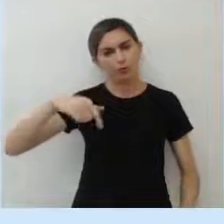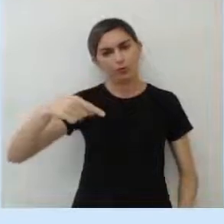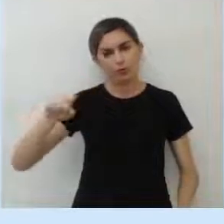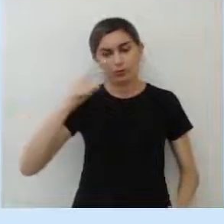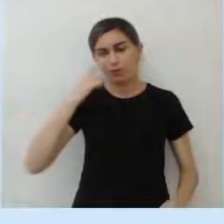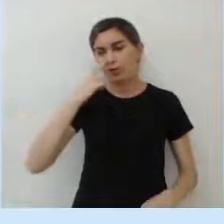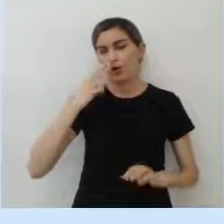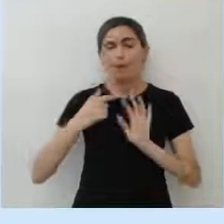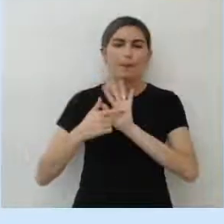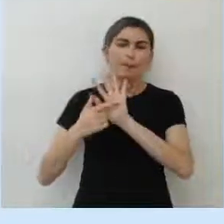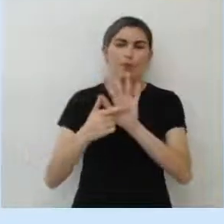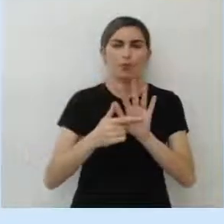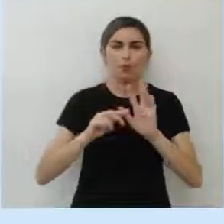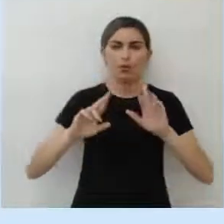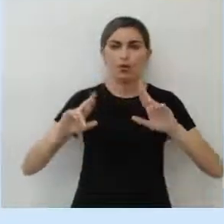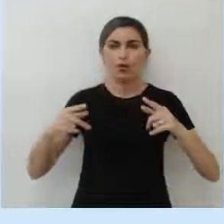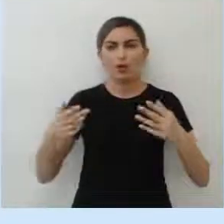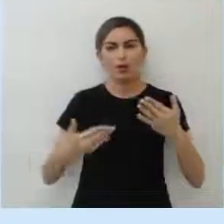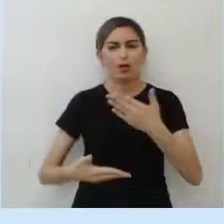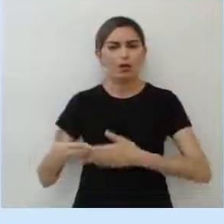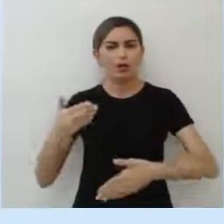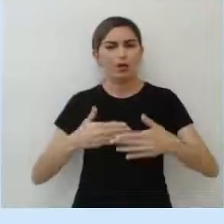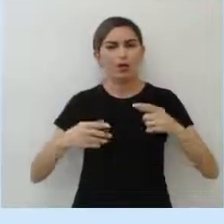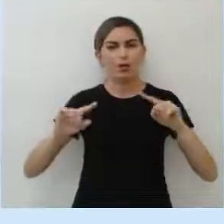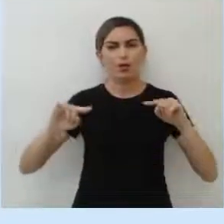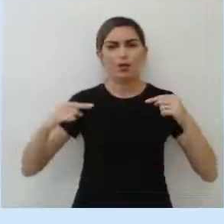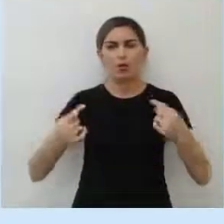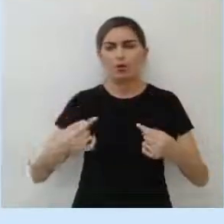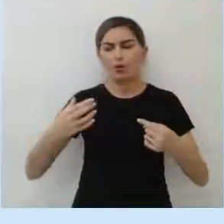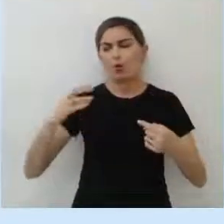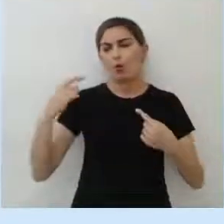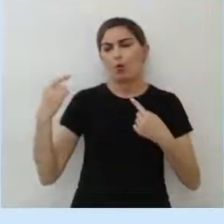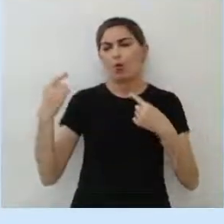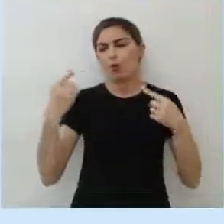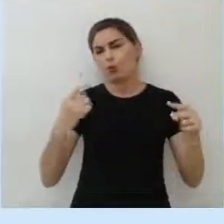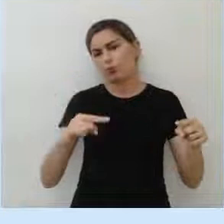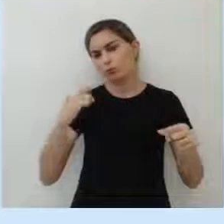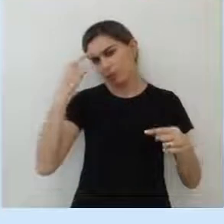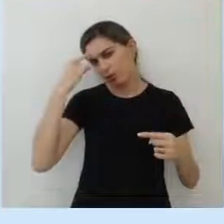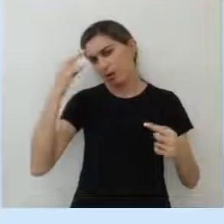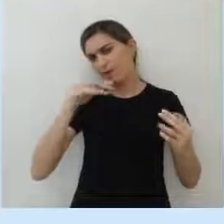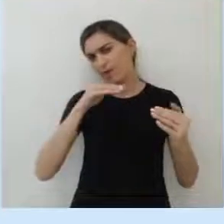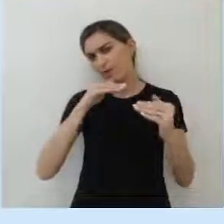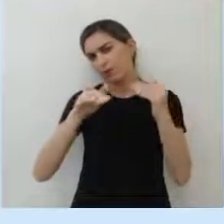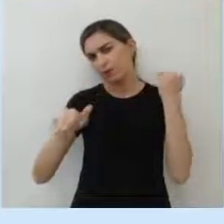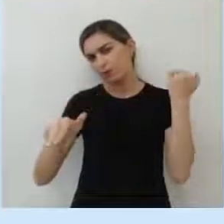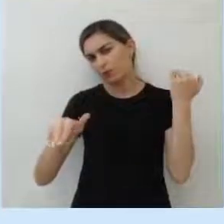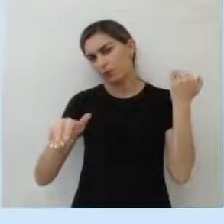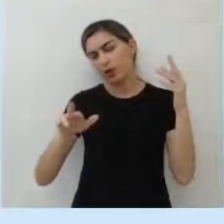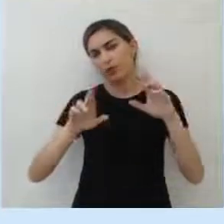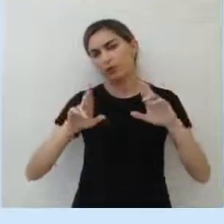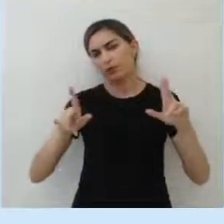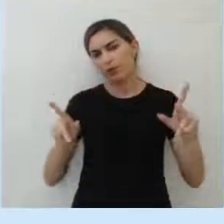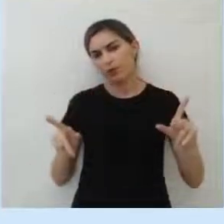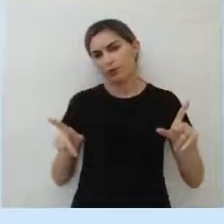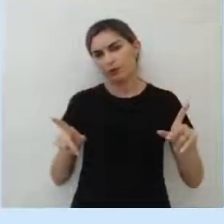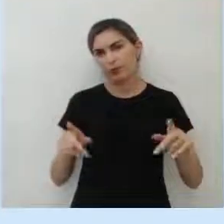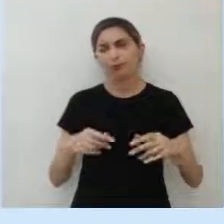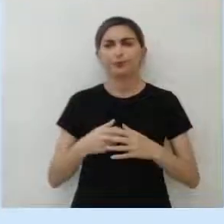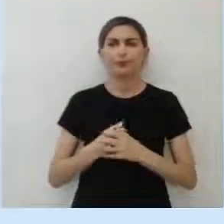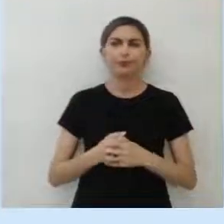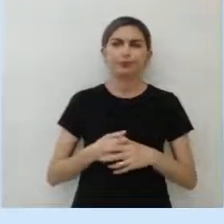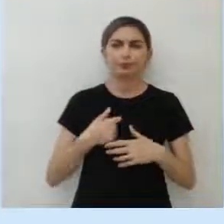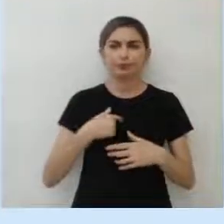vai indicar oposição, a relação de contrariedade. Quando a gente tem ideias contrárias, ideias opostas, a gente